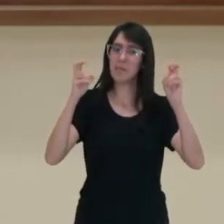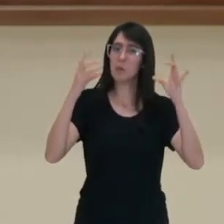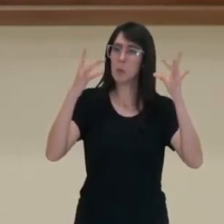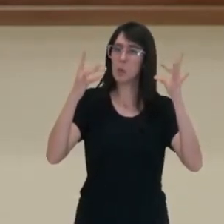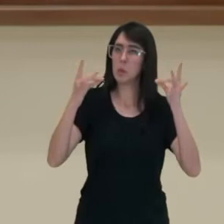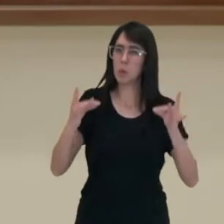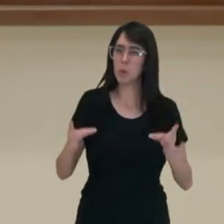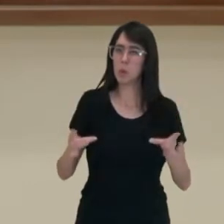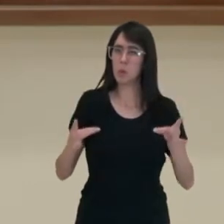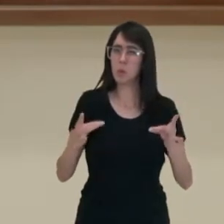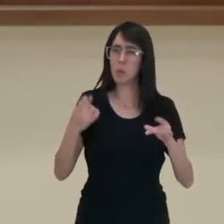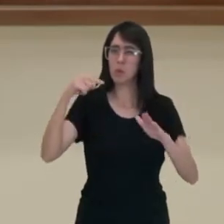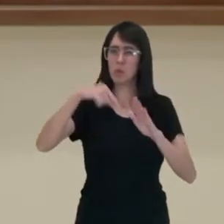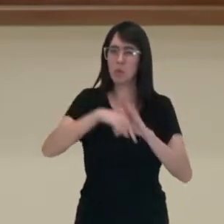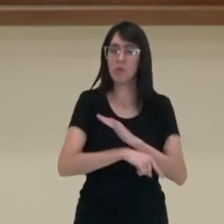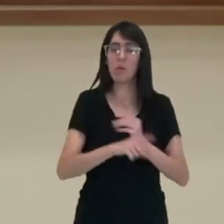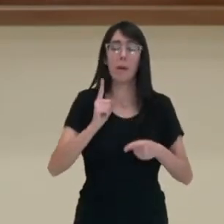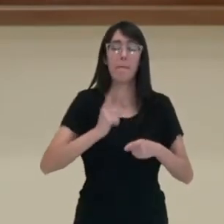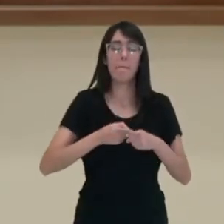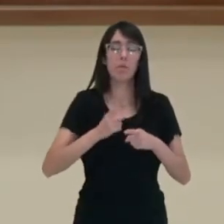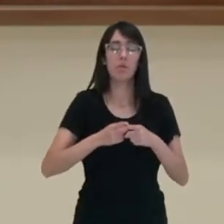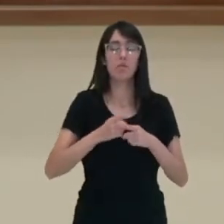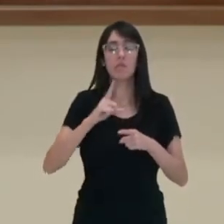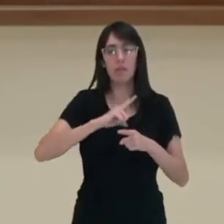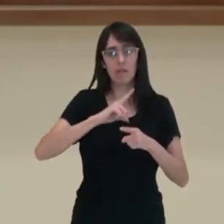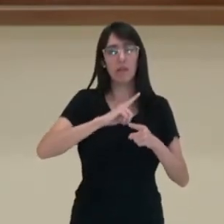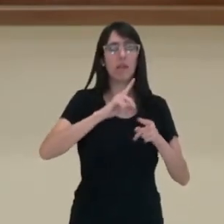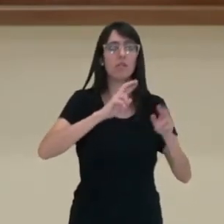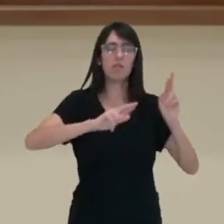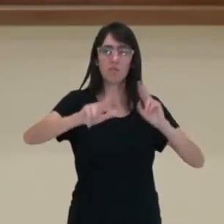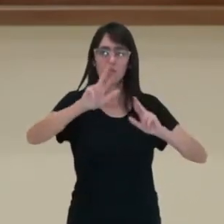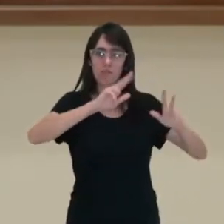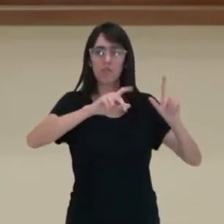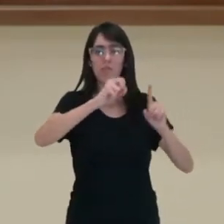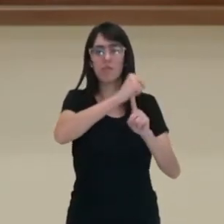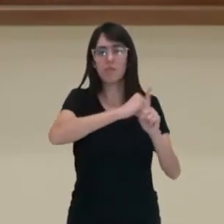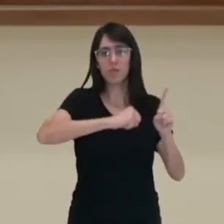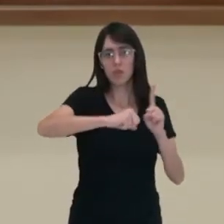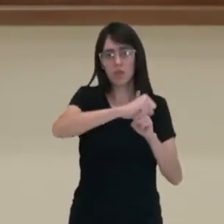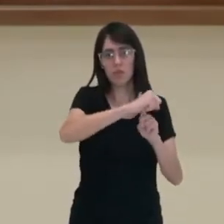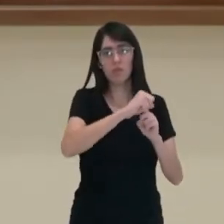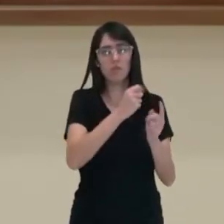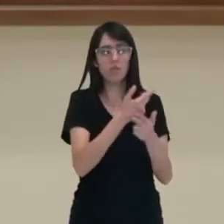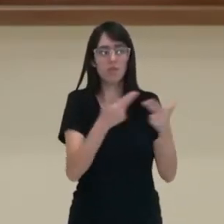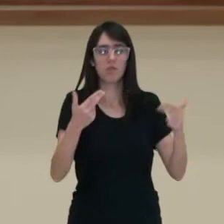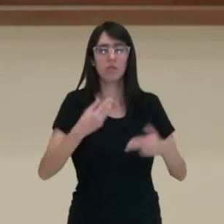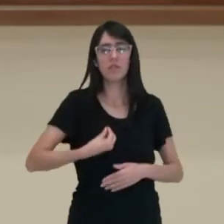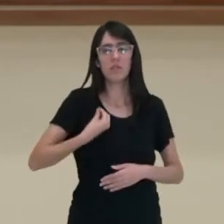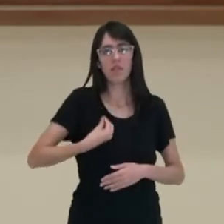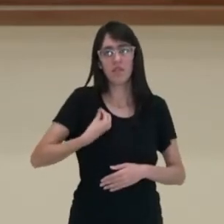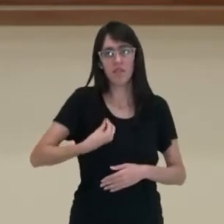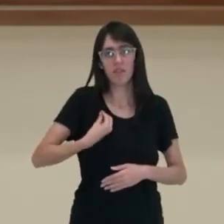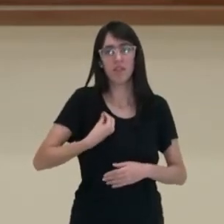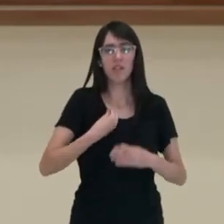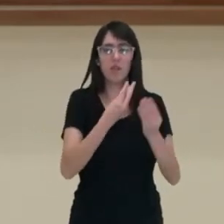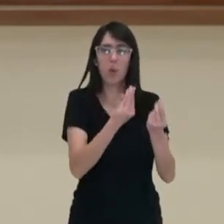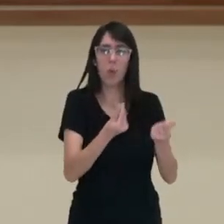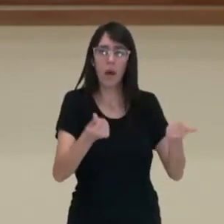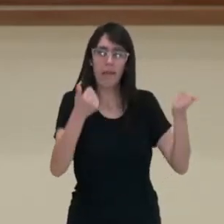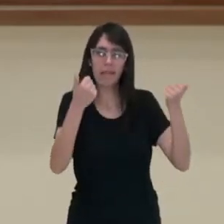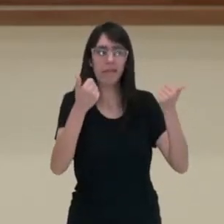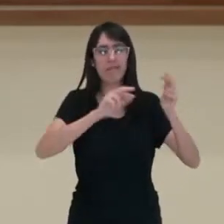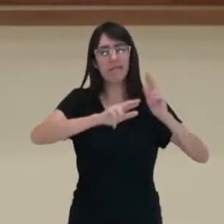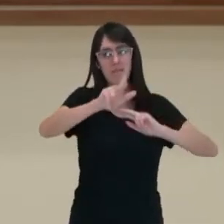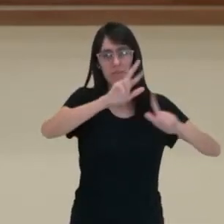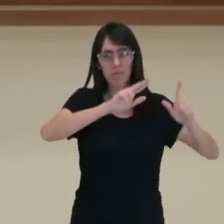Por quê? Não estou tratando apenas de desigualdades materiais, de condições materiais de vida. E eu preciso também levar em